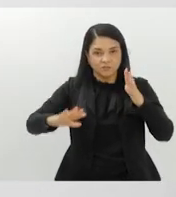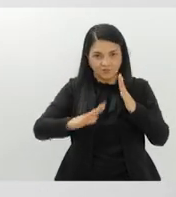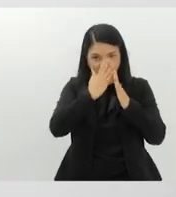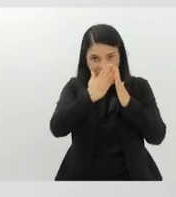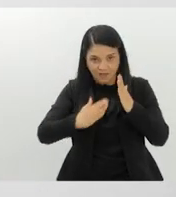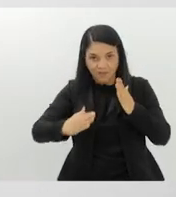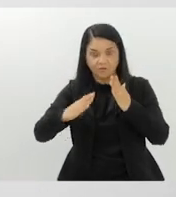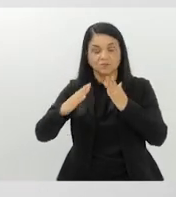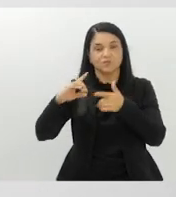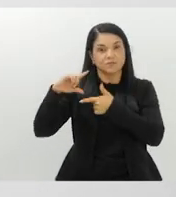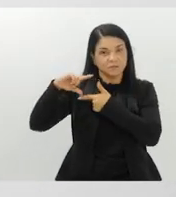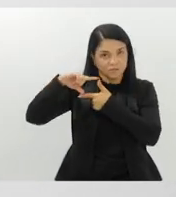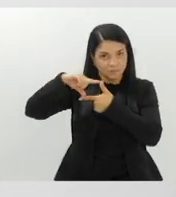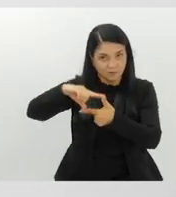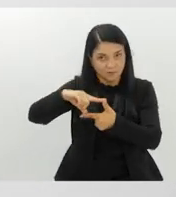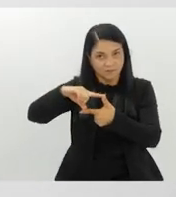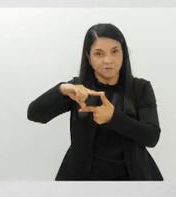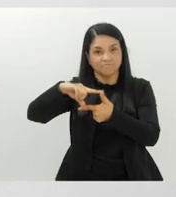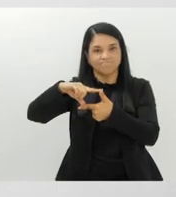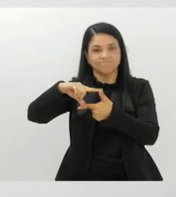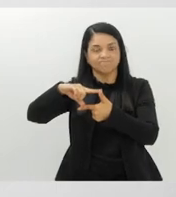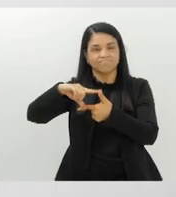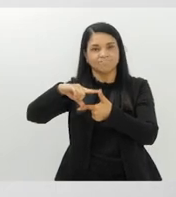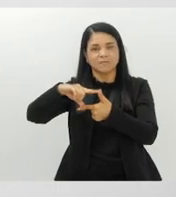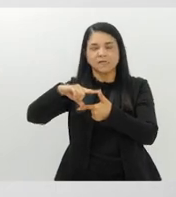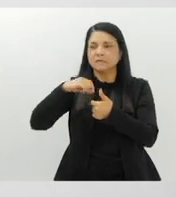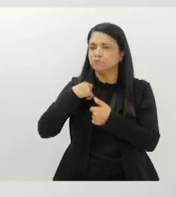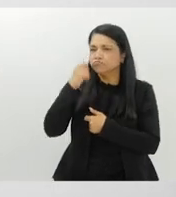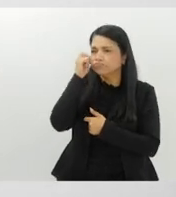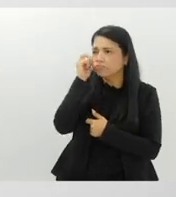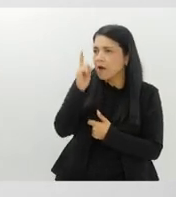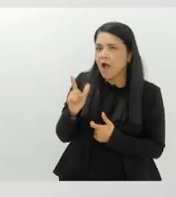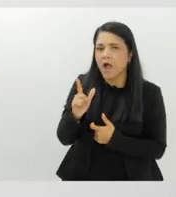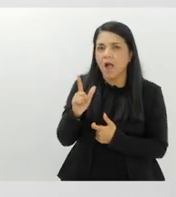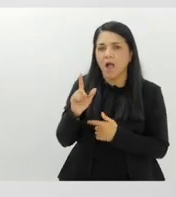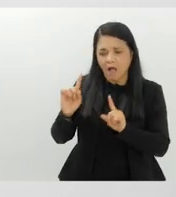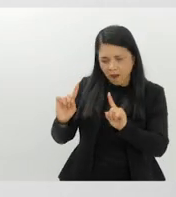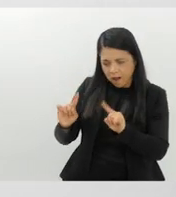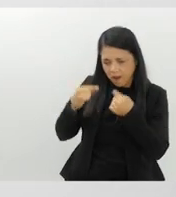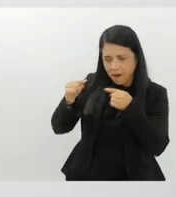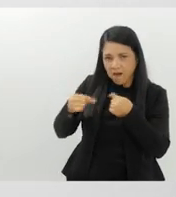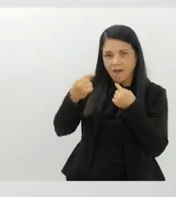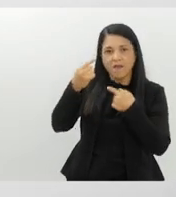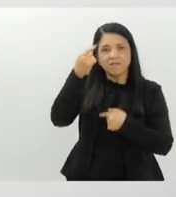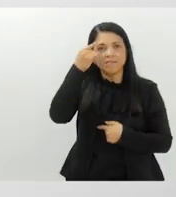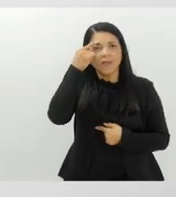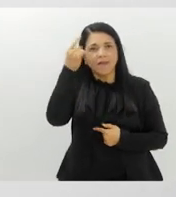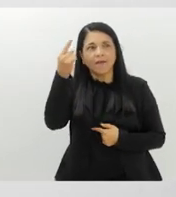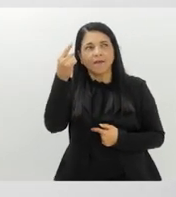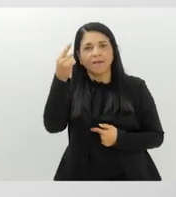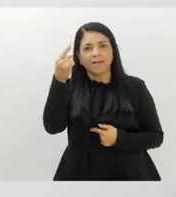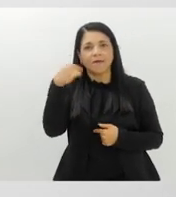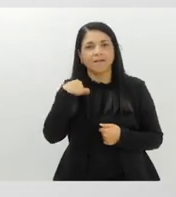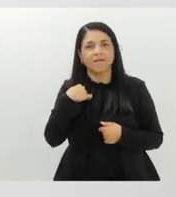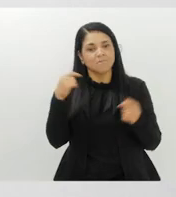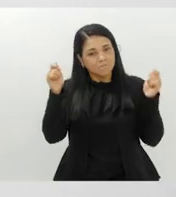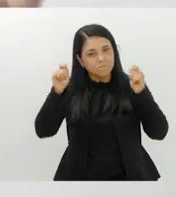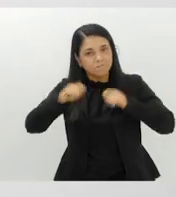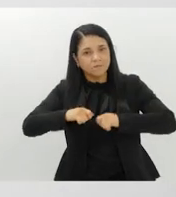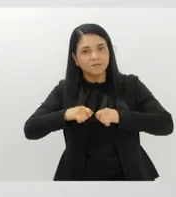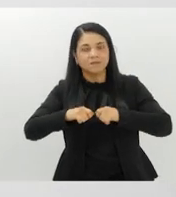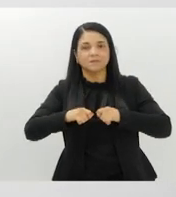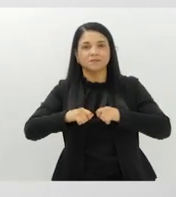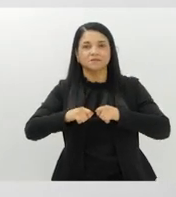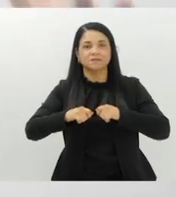tradicionais, nos acendeu um alerta e provocou uma ideia, deputado, de que a gente pudesse